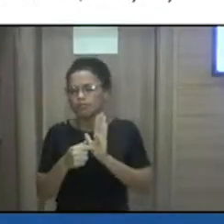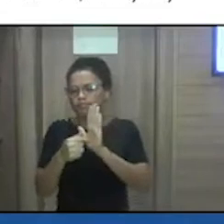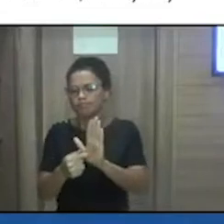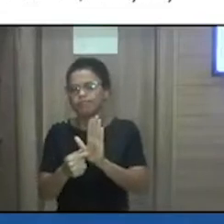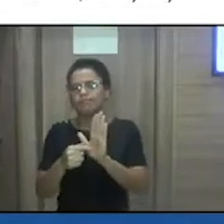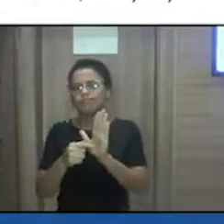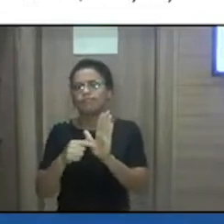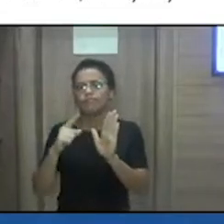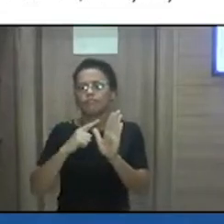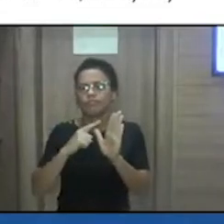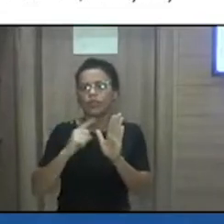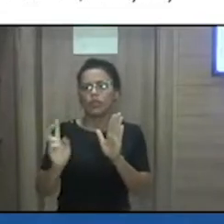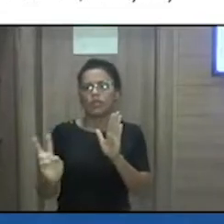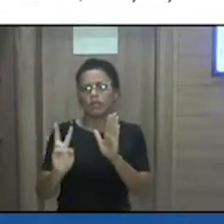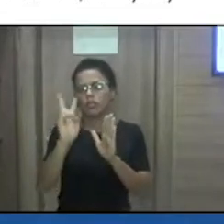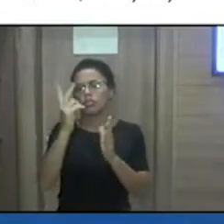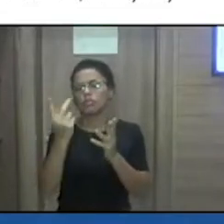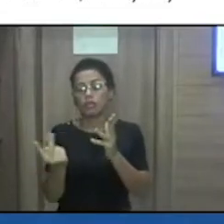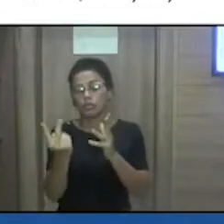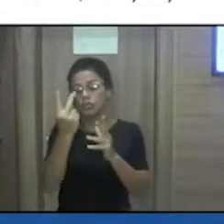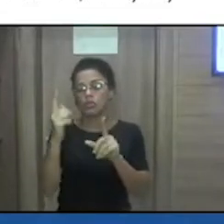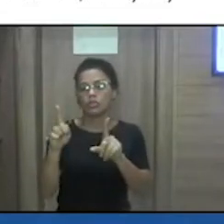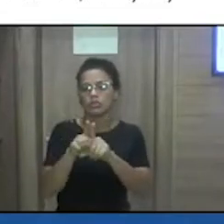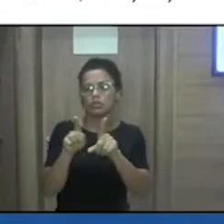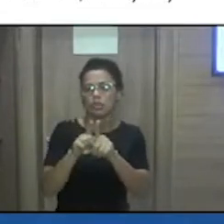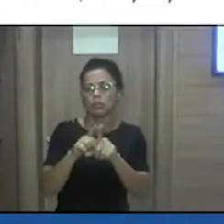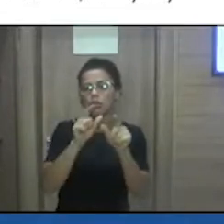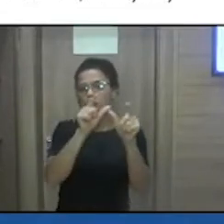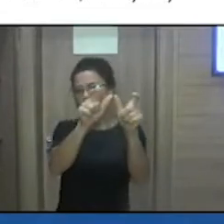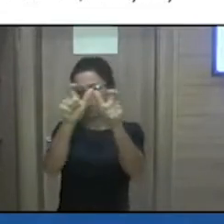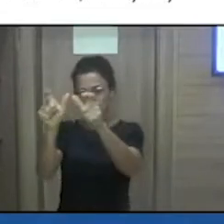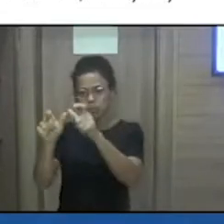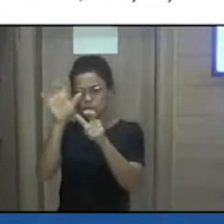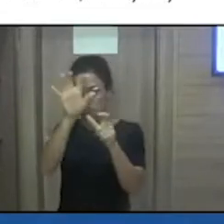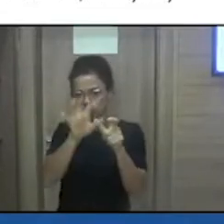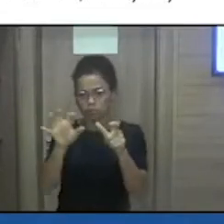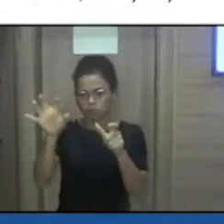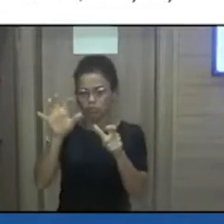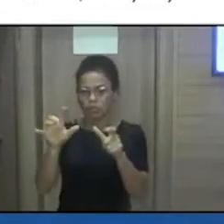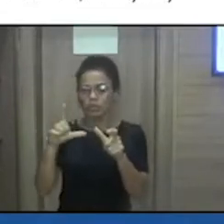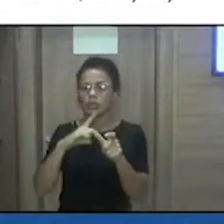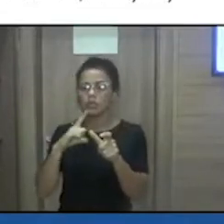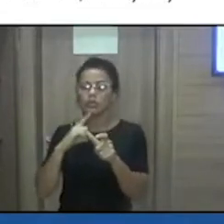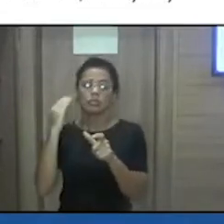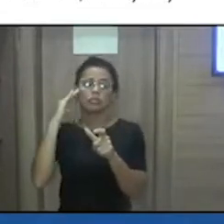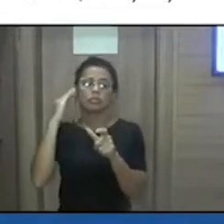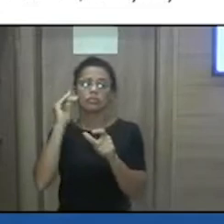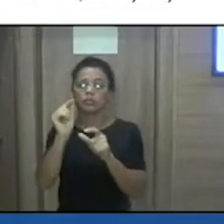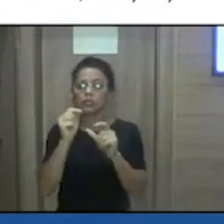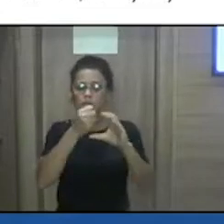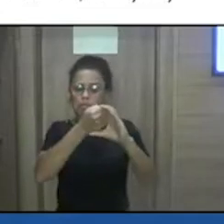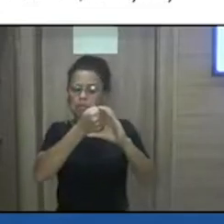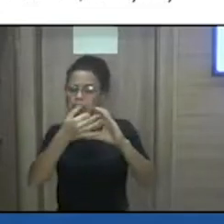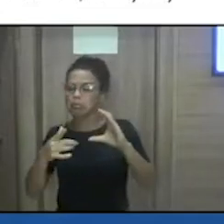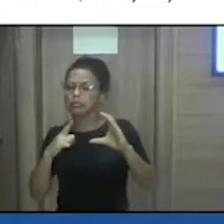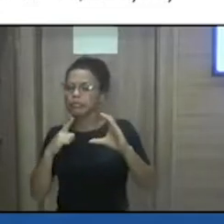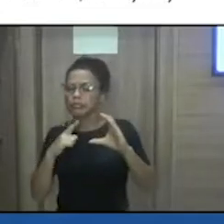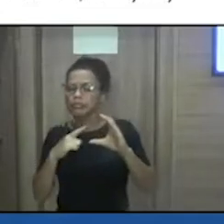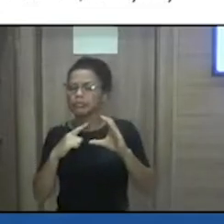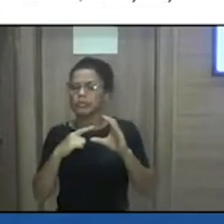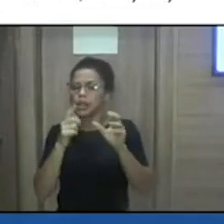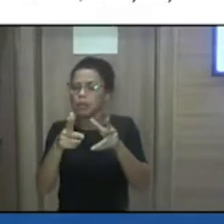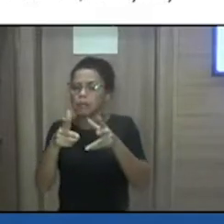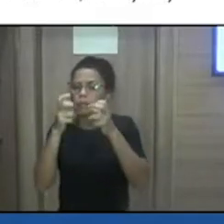praticados maiores no Nordeste e no Sudeste, mas também de características dos certames. Então, foi observado que